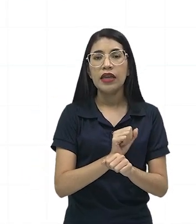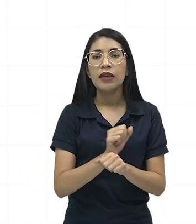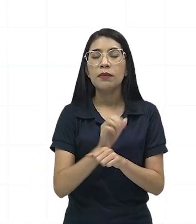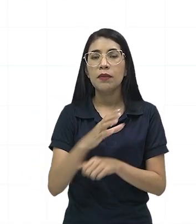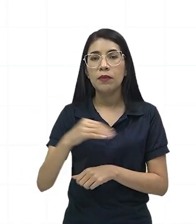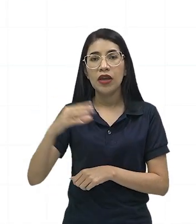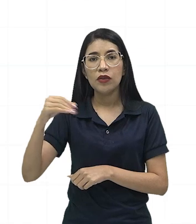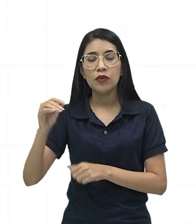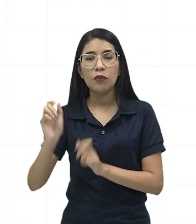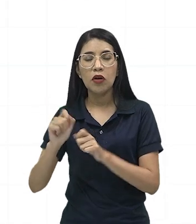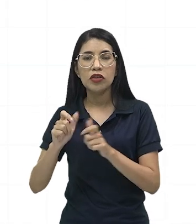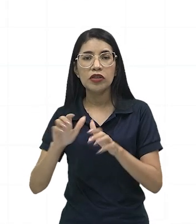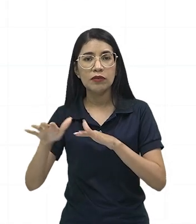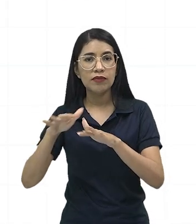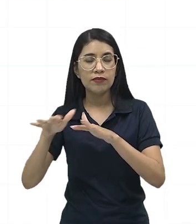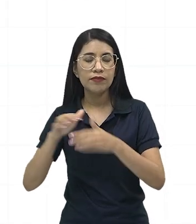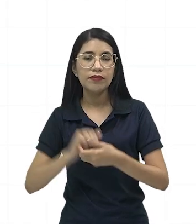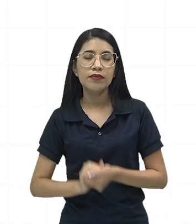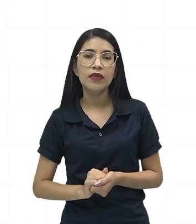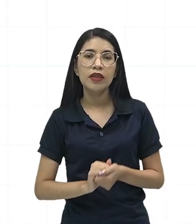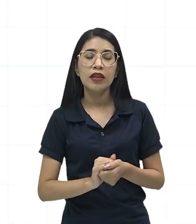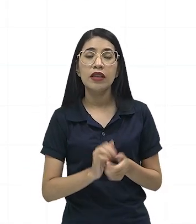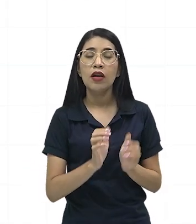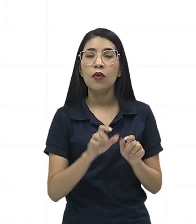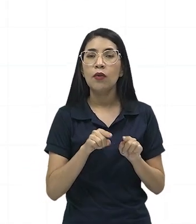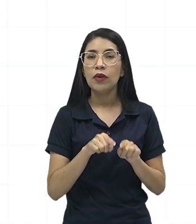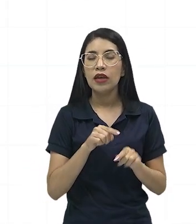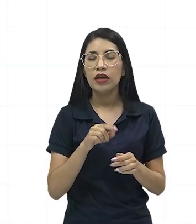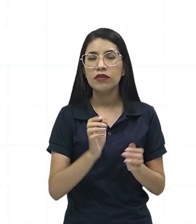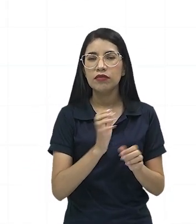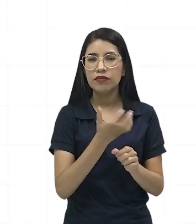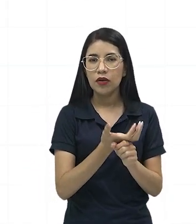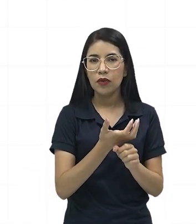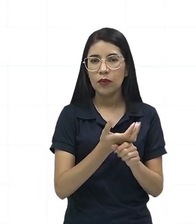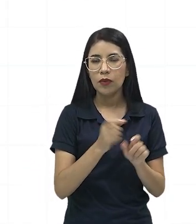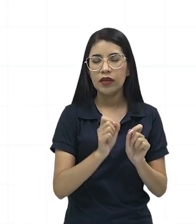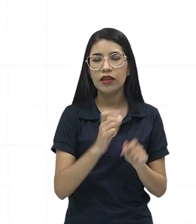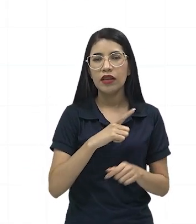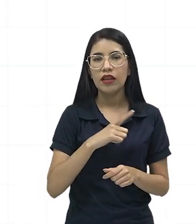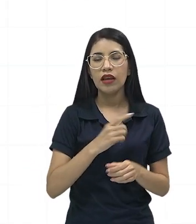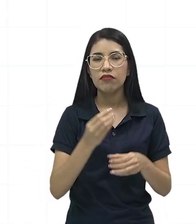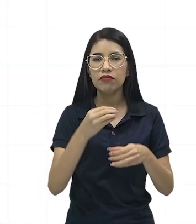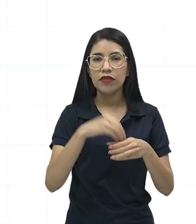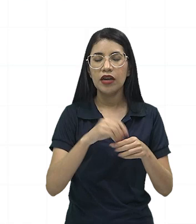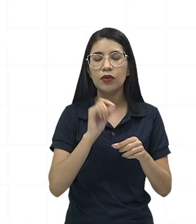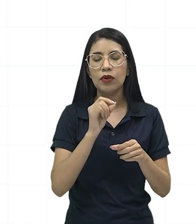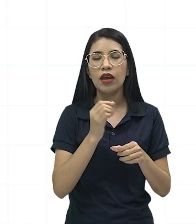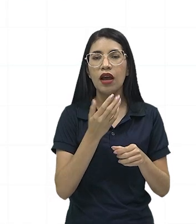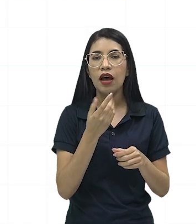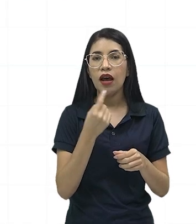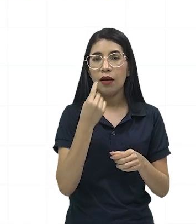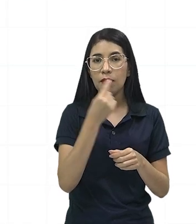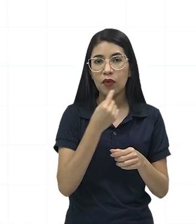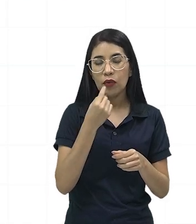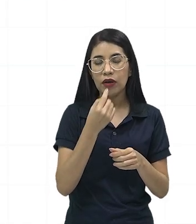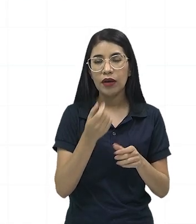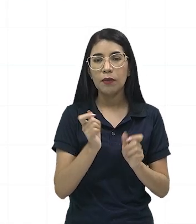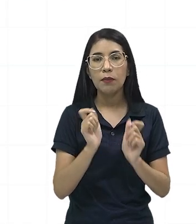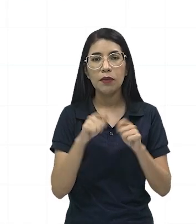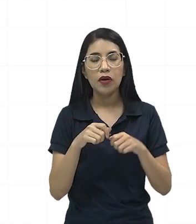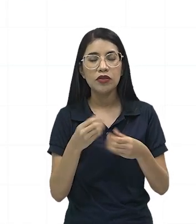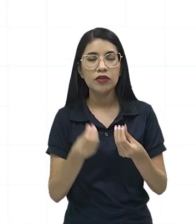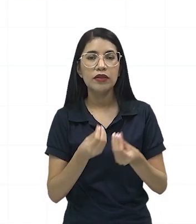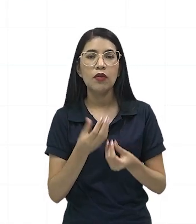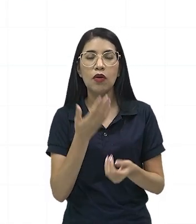livres e natantes. Os quinidários possuem uma cavidade gastrovascular com abertura única que funciona